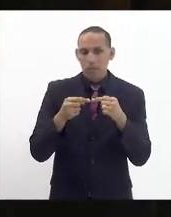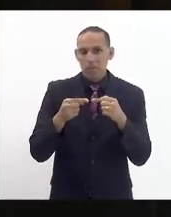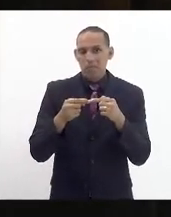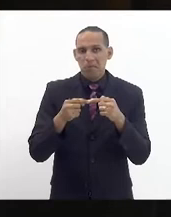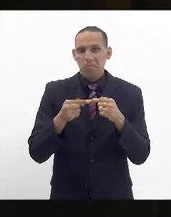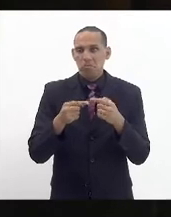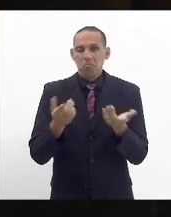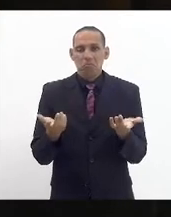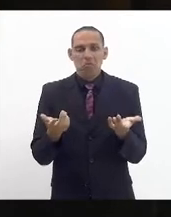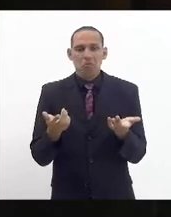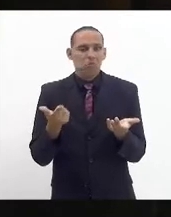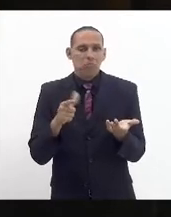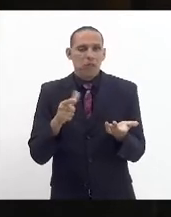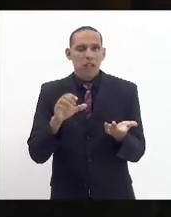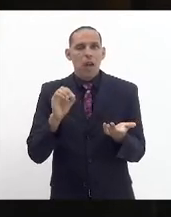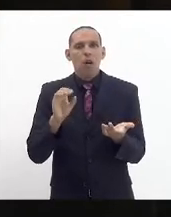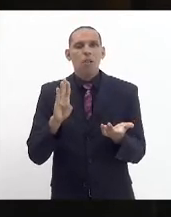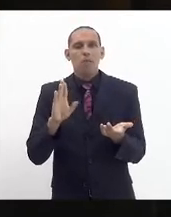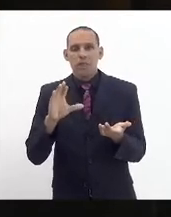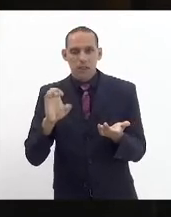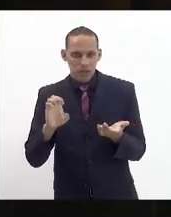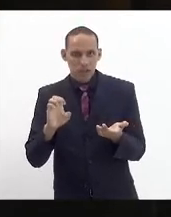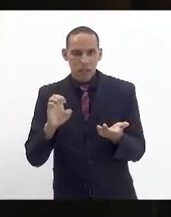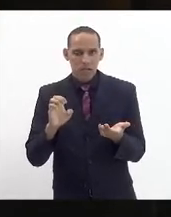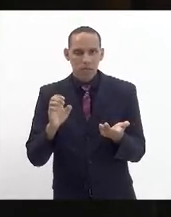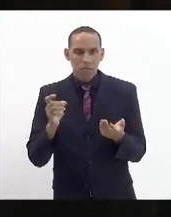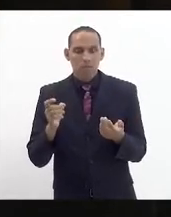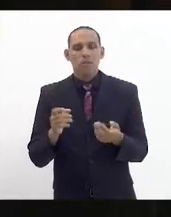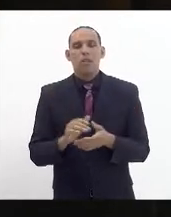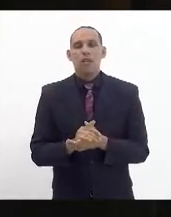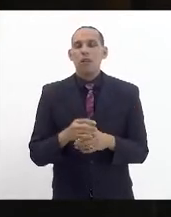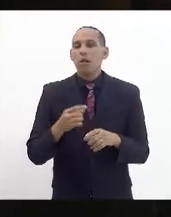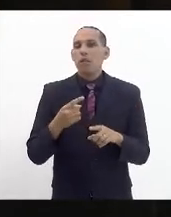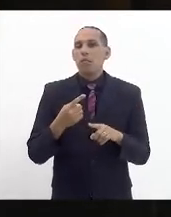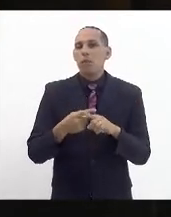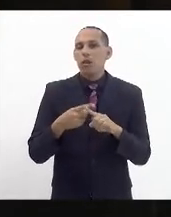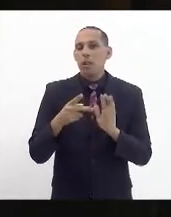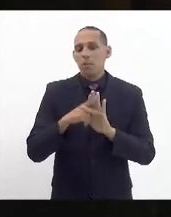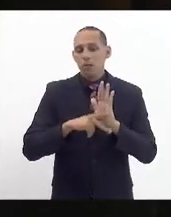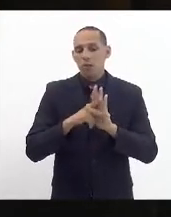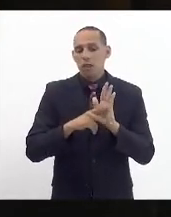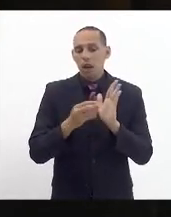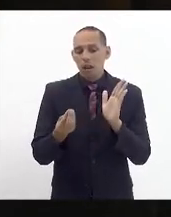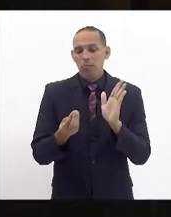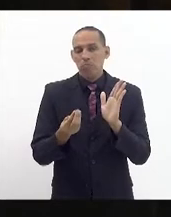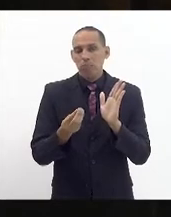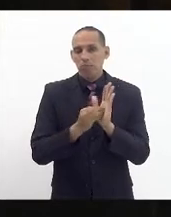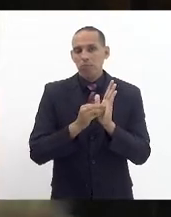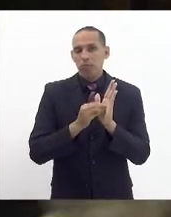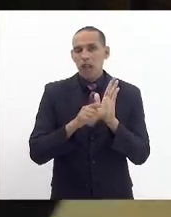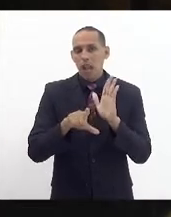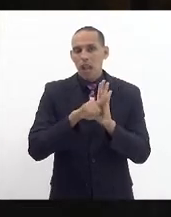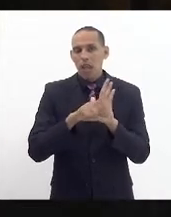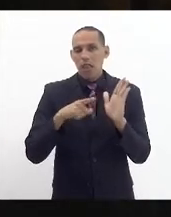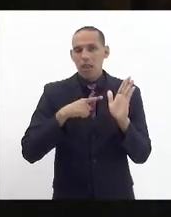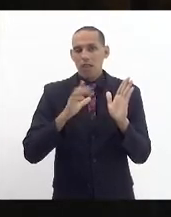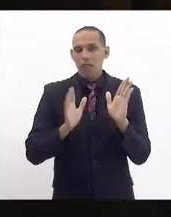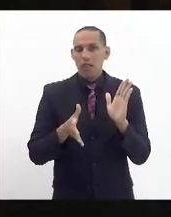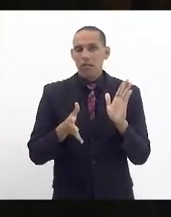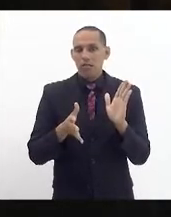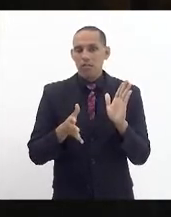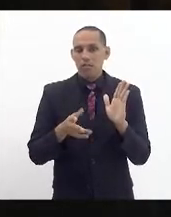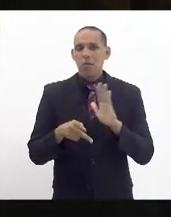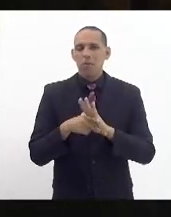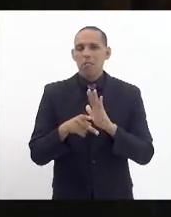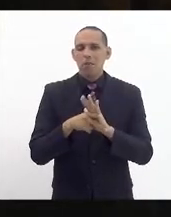não há qualquer óbice sobre o projeto, visto que isso já está previsto na legislação